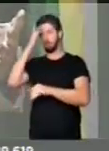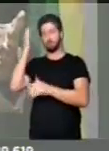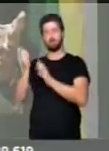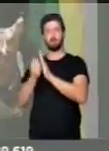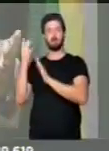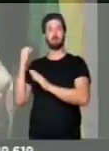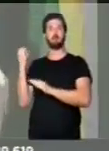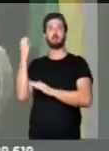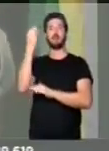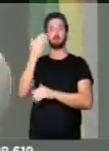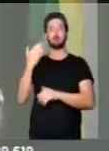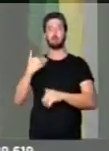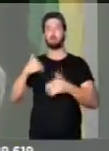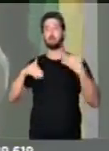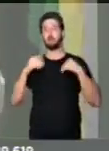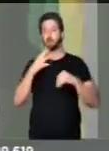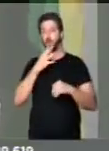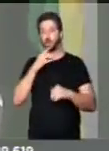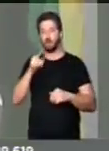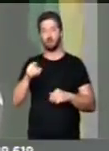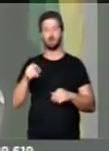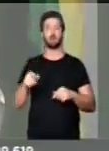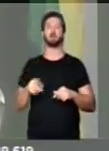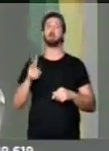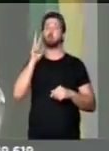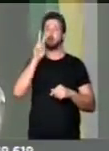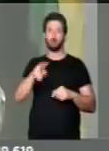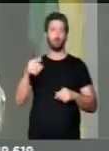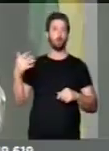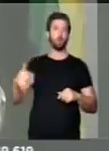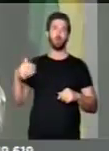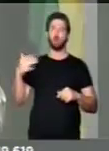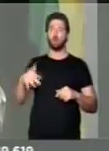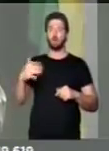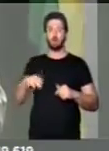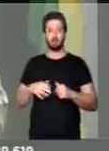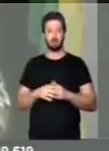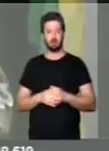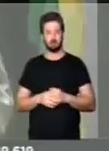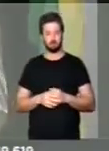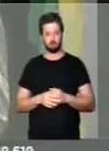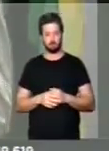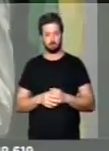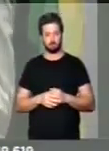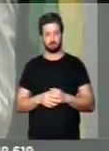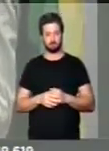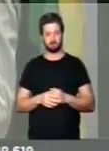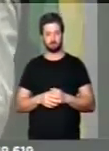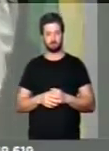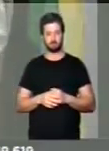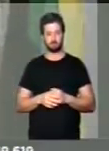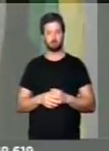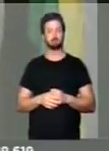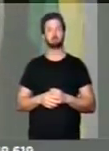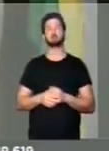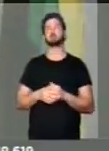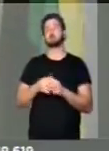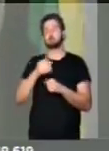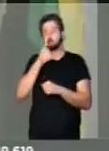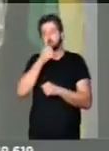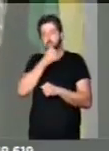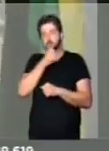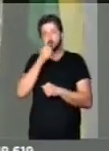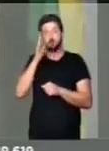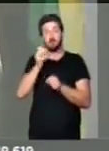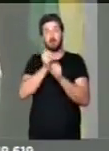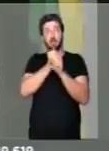o que é a Serra da Capivara. e que vem sobrevivendo ao